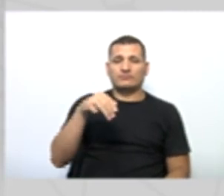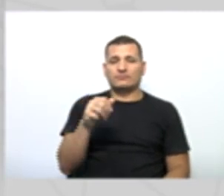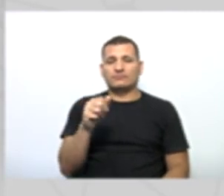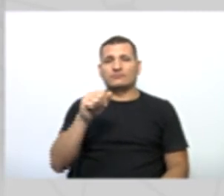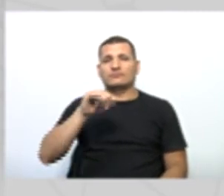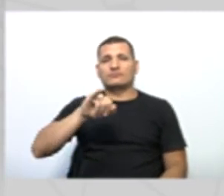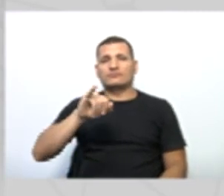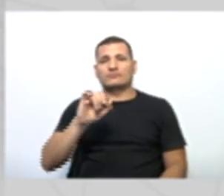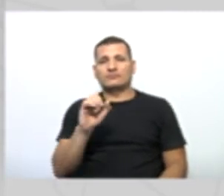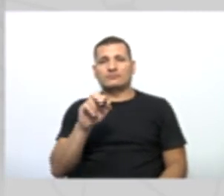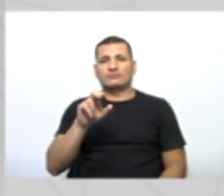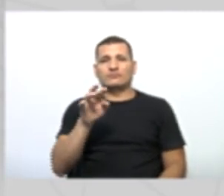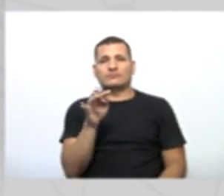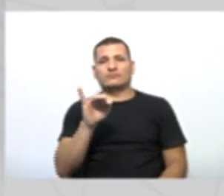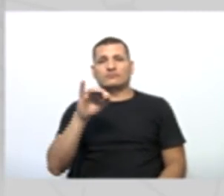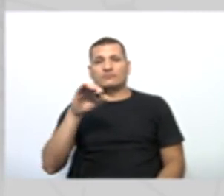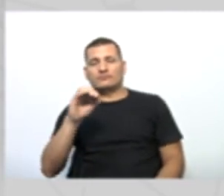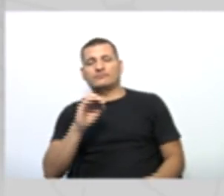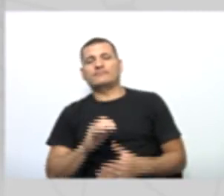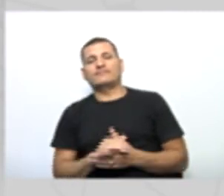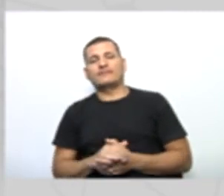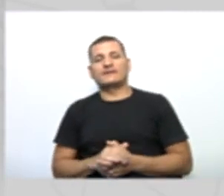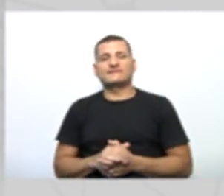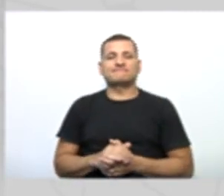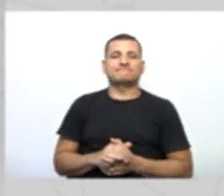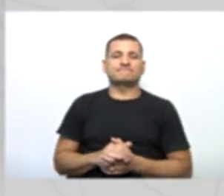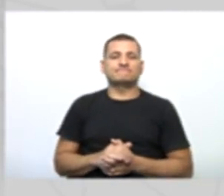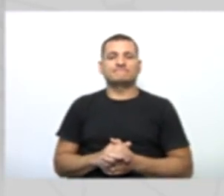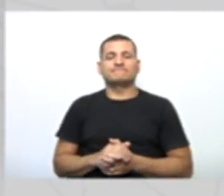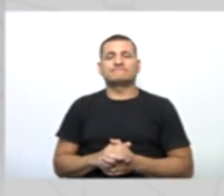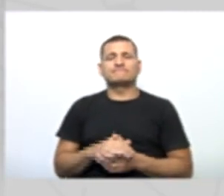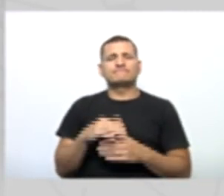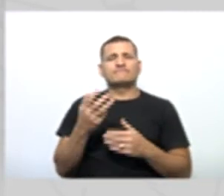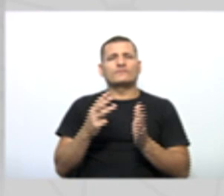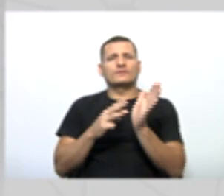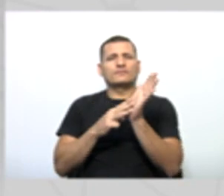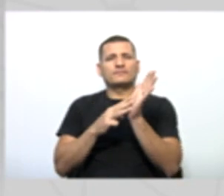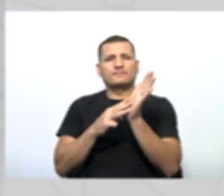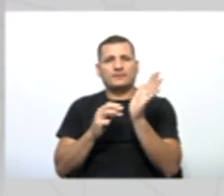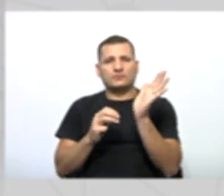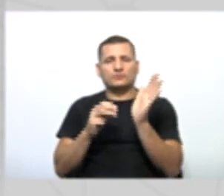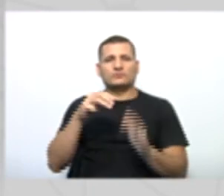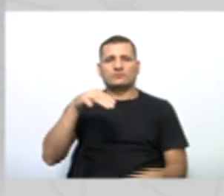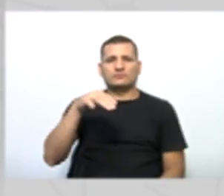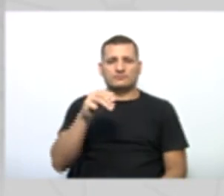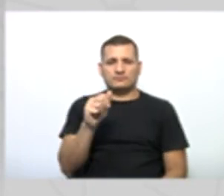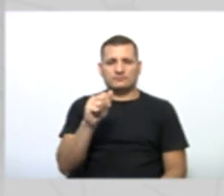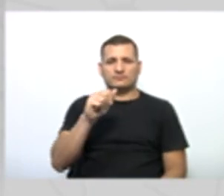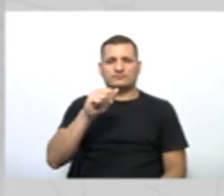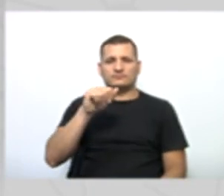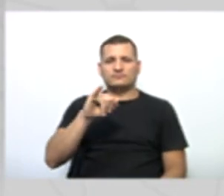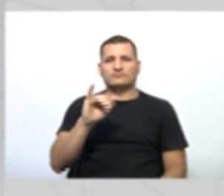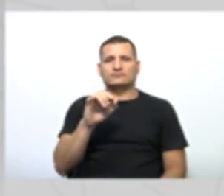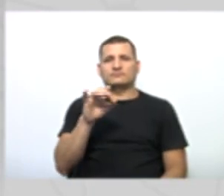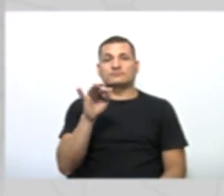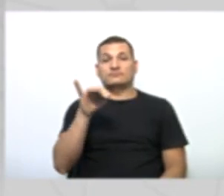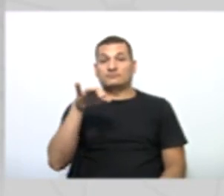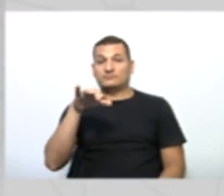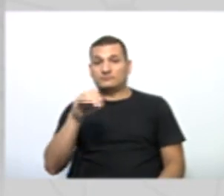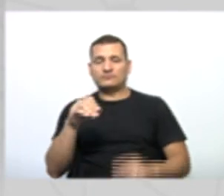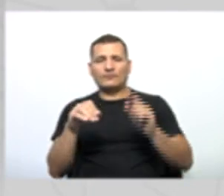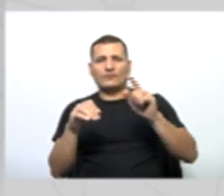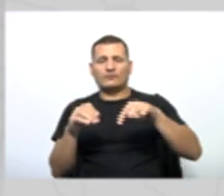professor? Vamos lá, professor Wesley. Olha só, pessoal, o que é o método maiêutico, né, desenvolvido então por Sócrates? Consiste em